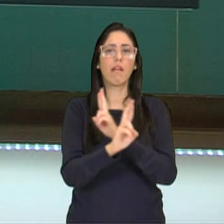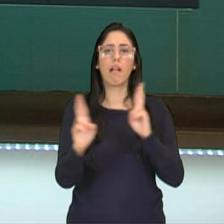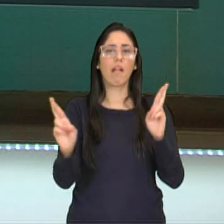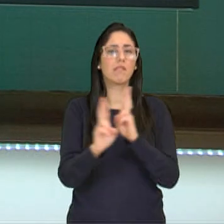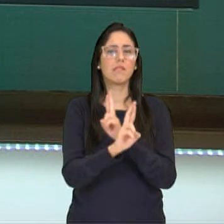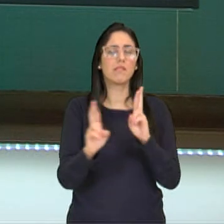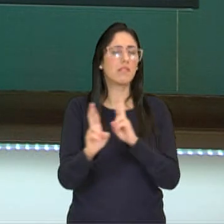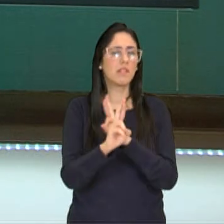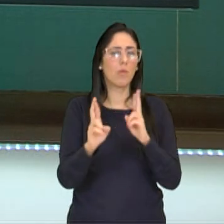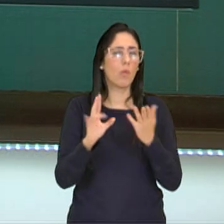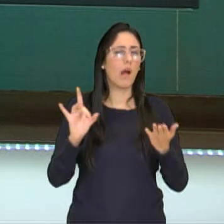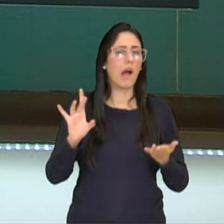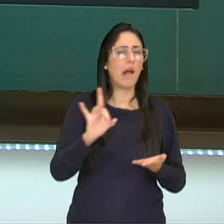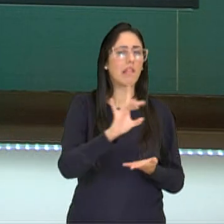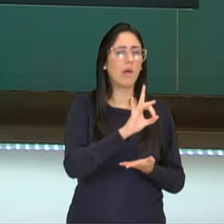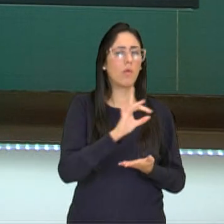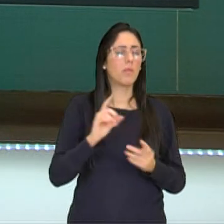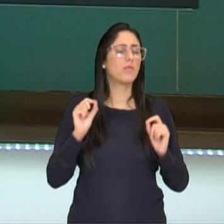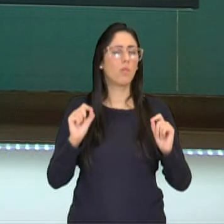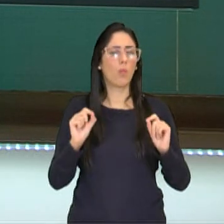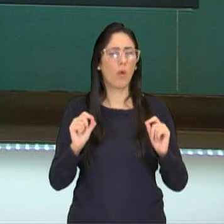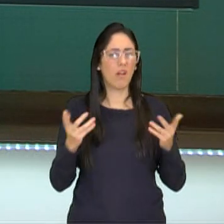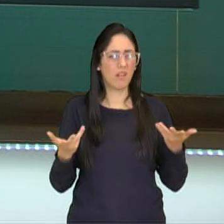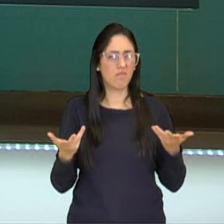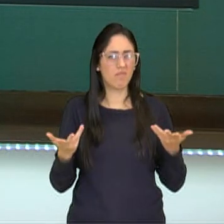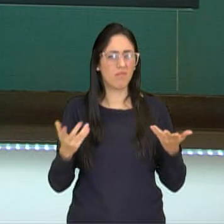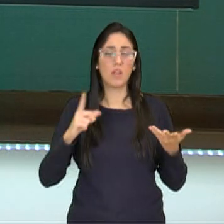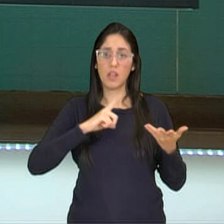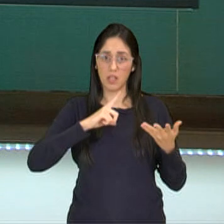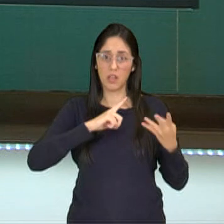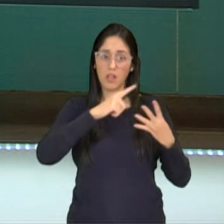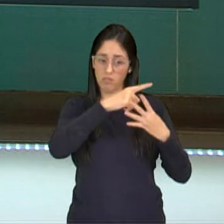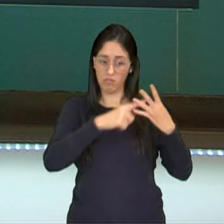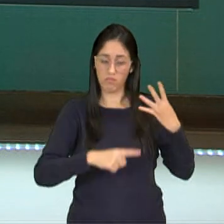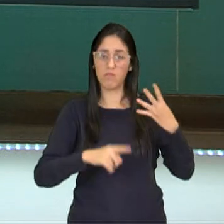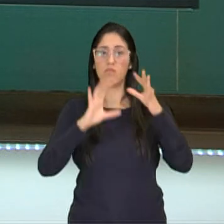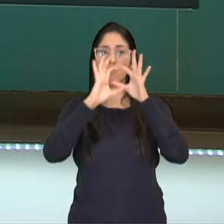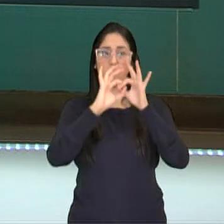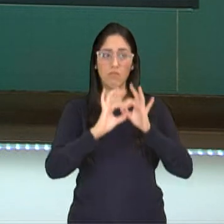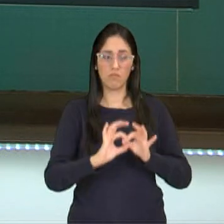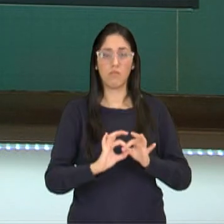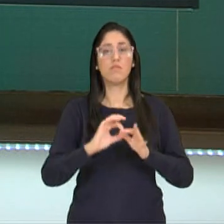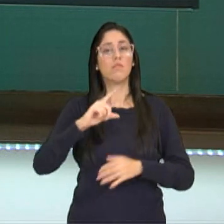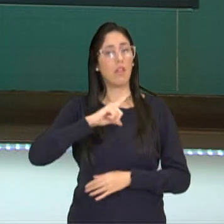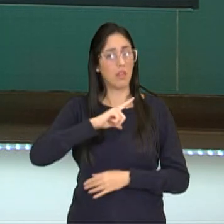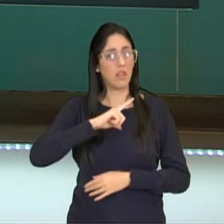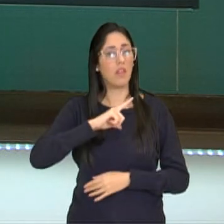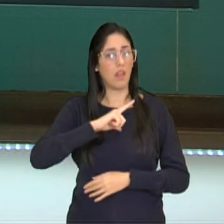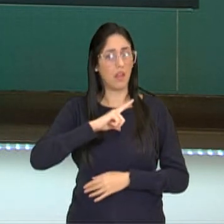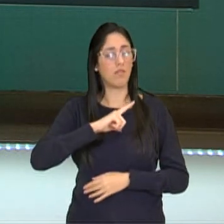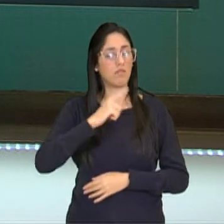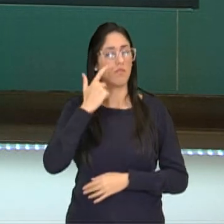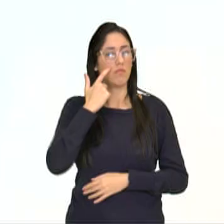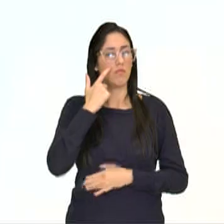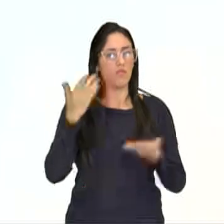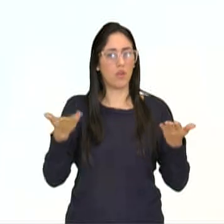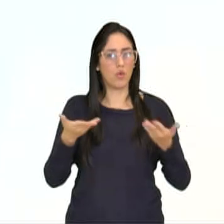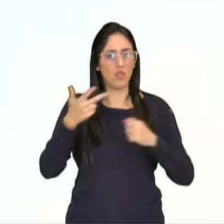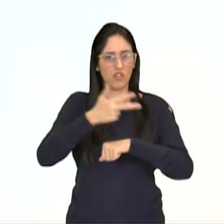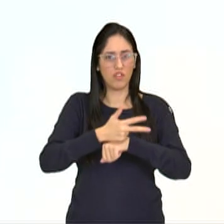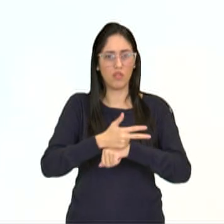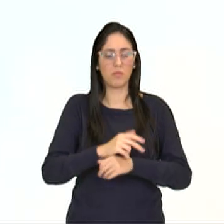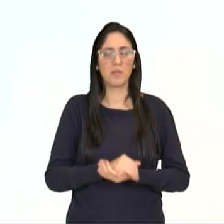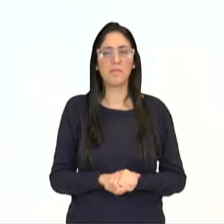entre cada uma delas? Porque elas estão relacionadas, como a gente vai ver agora no nosso vídeo de hoje. Então